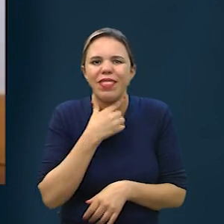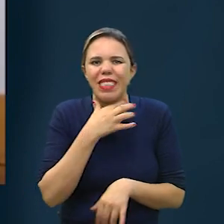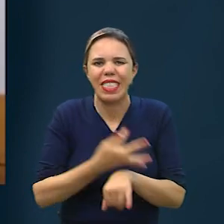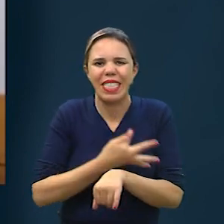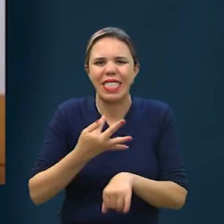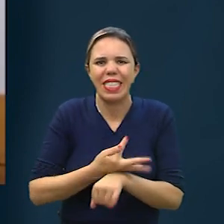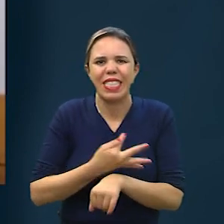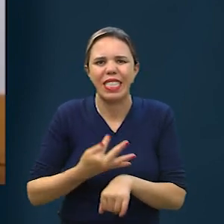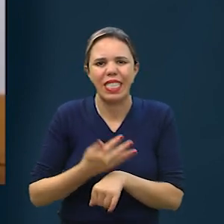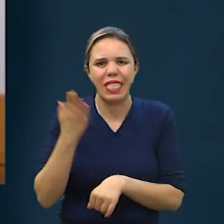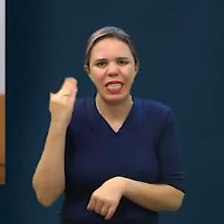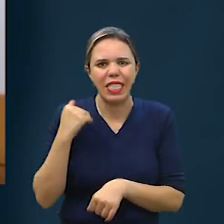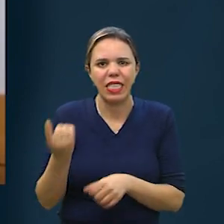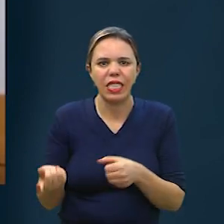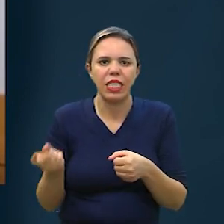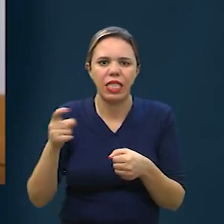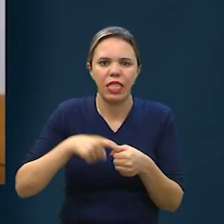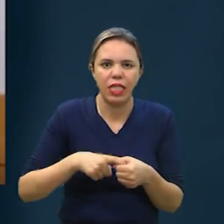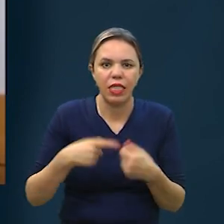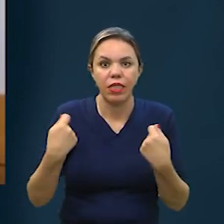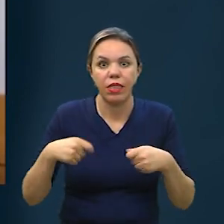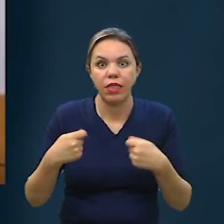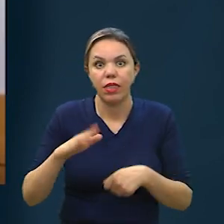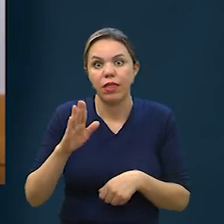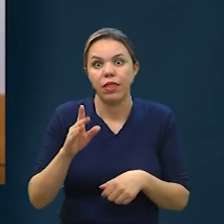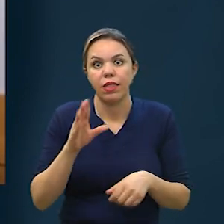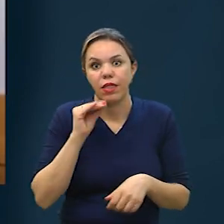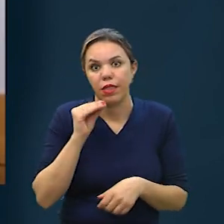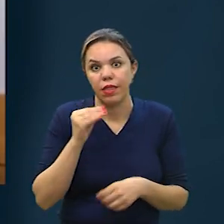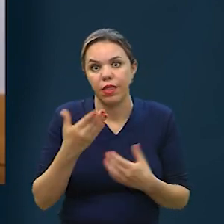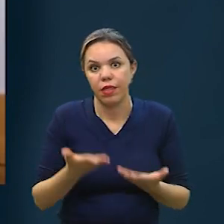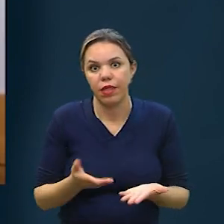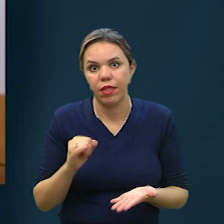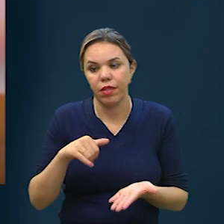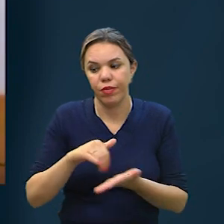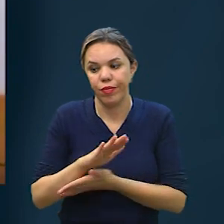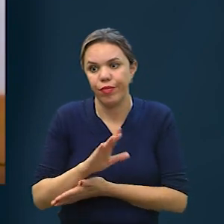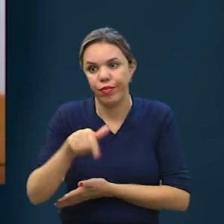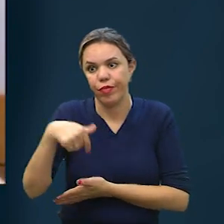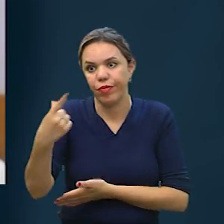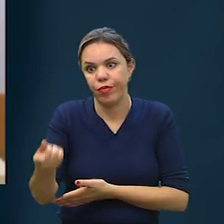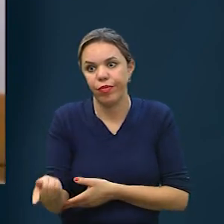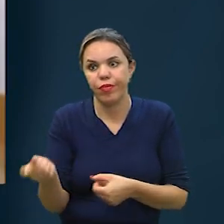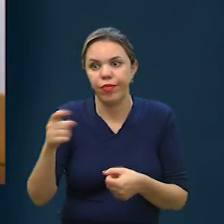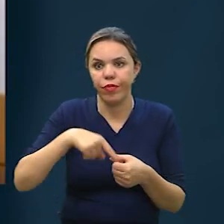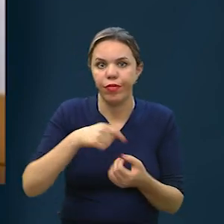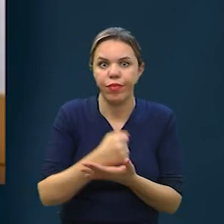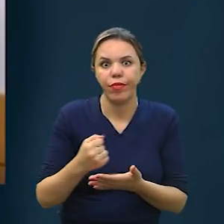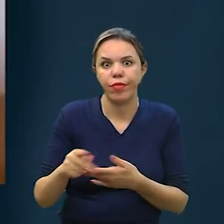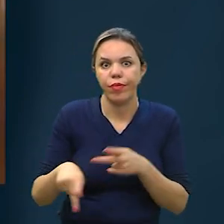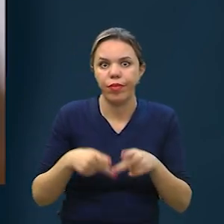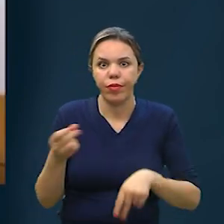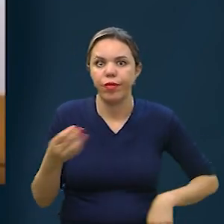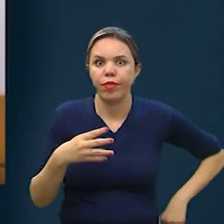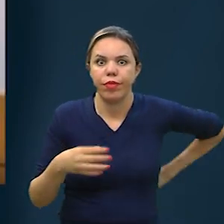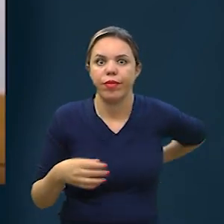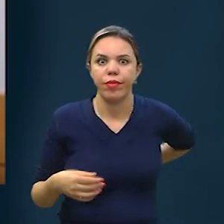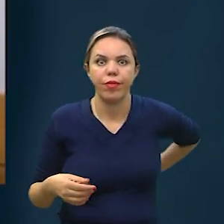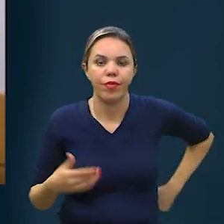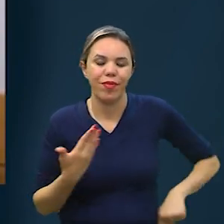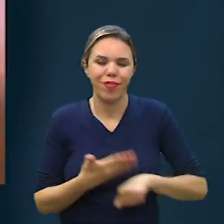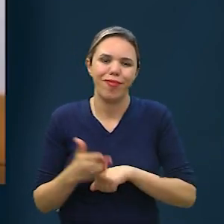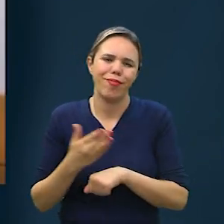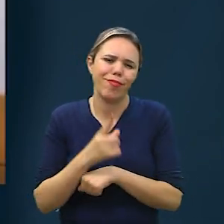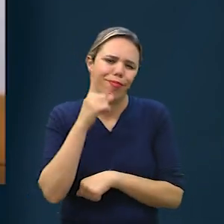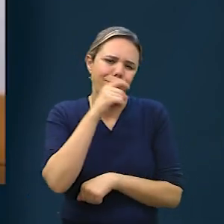financeira mais apertada, sabendo que no retorno eu precisaria deles, né? Se eu dispensasse, até contratar pessoas novas, até